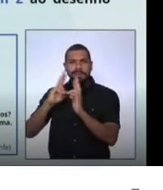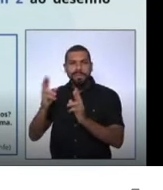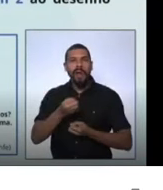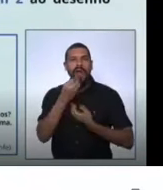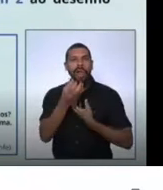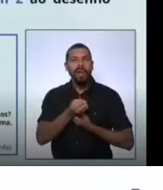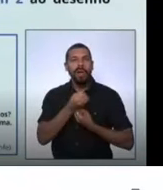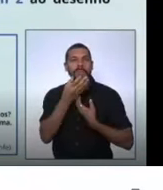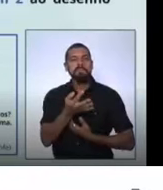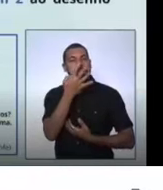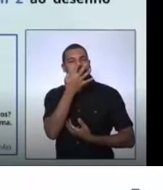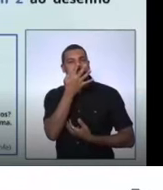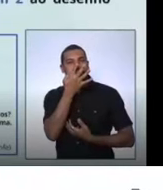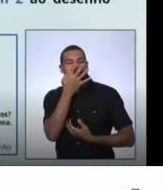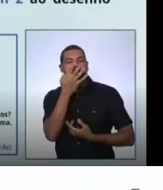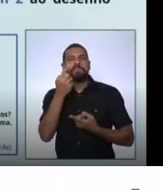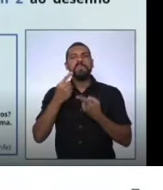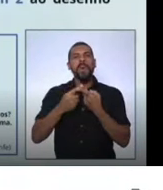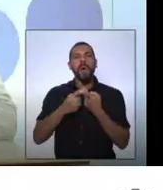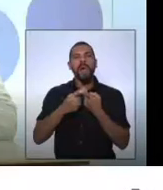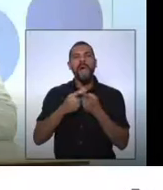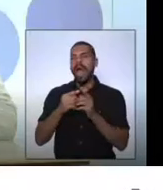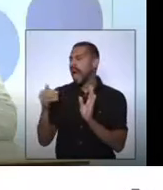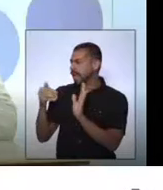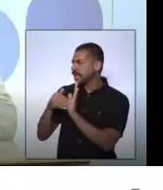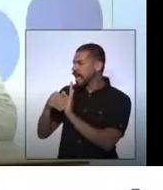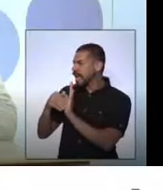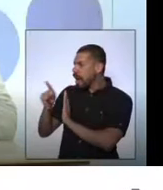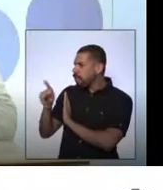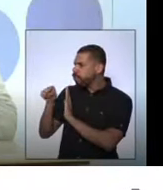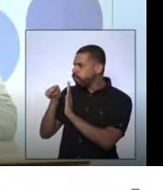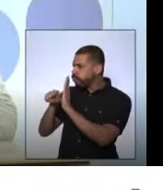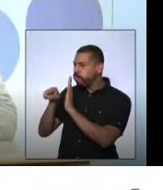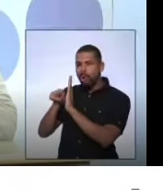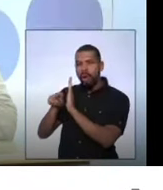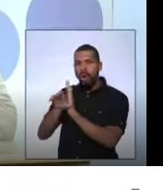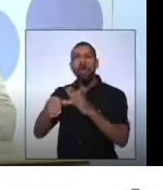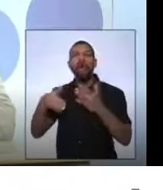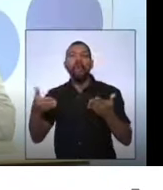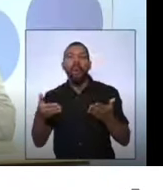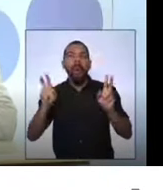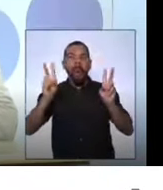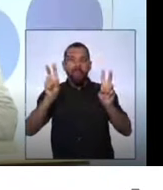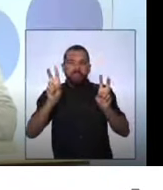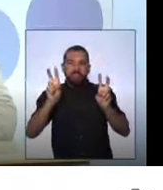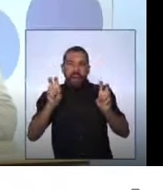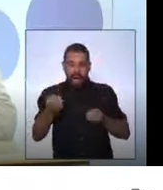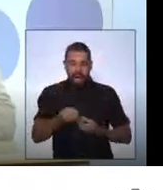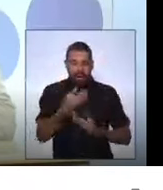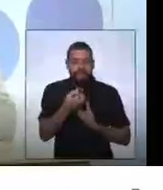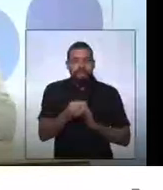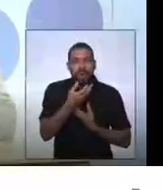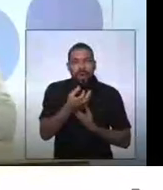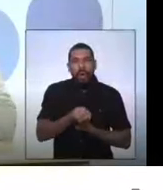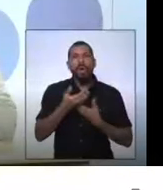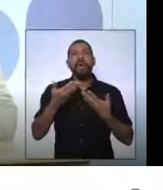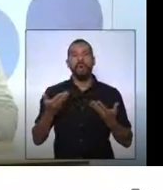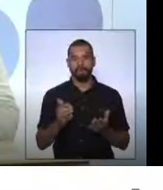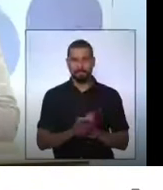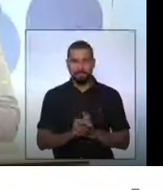esse elogio. É até porque, desculpa, professora, a pergunta que você fez agora, desculpa. Qual é o tema sugerido pelo poema? Isso, vamos lá. Eles